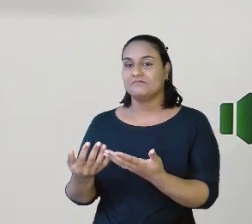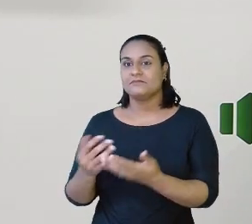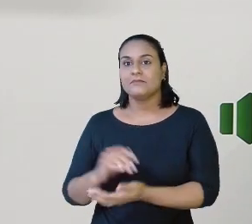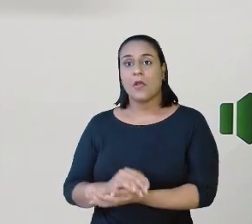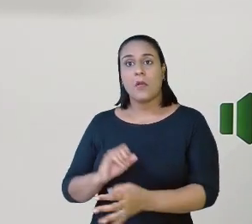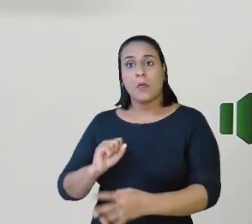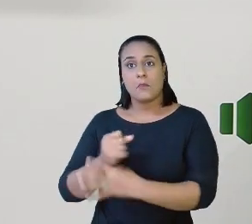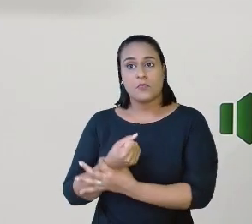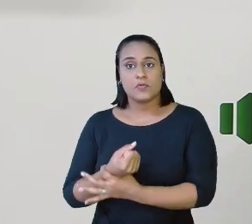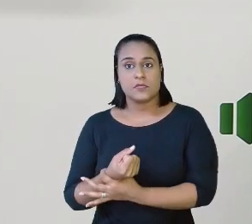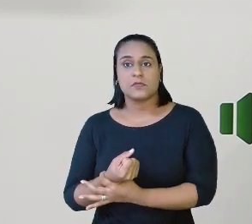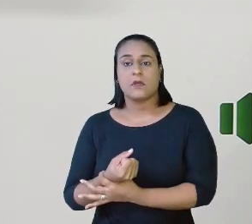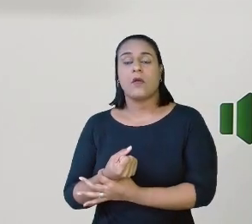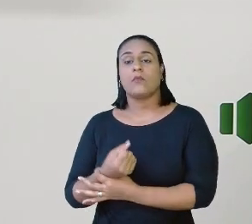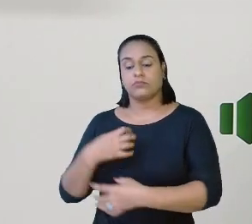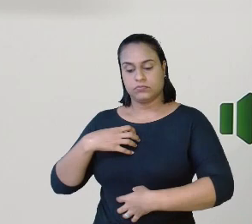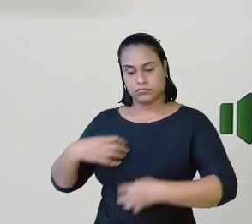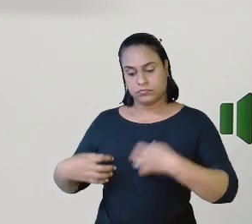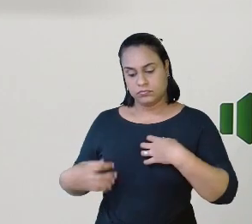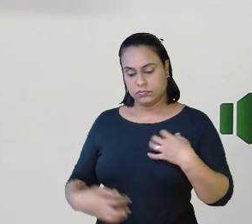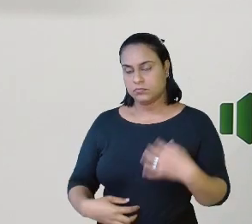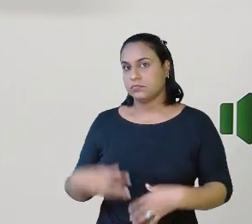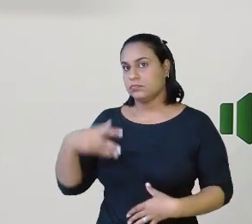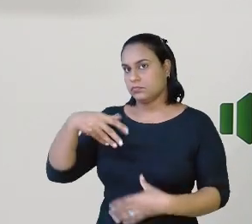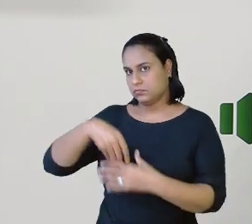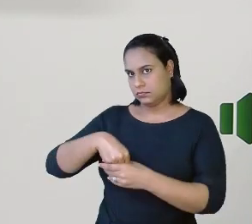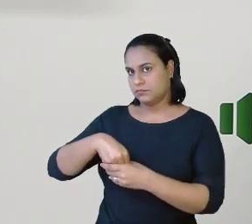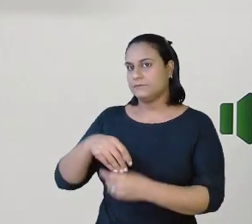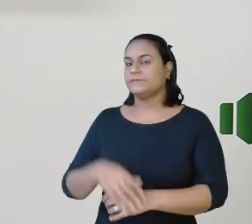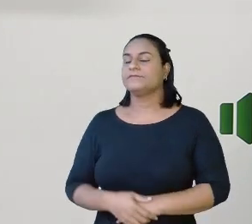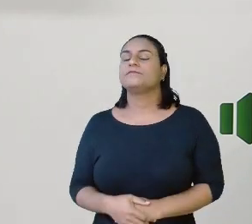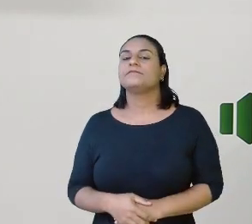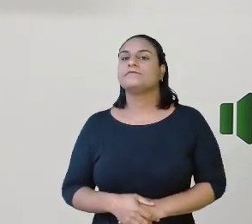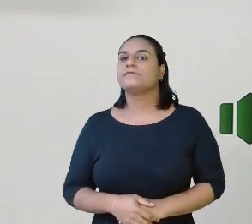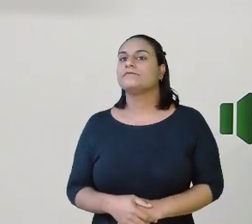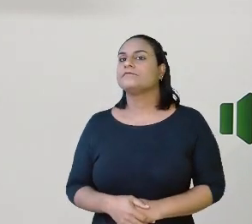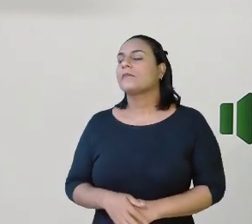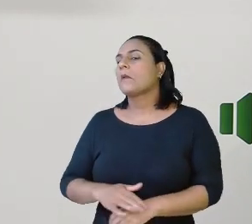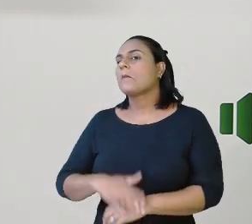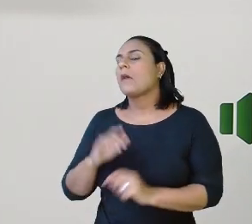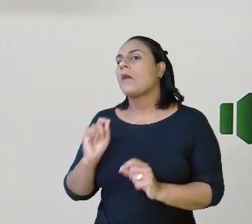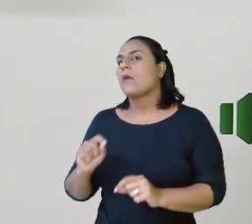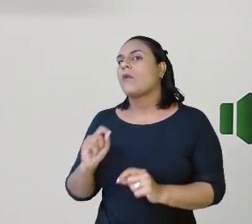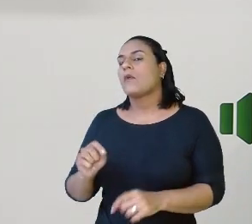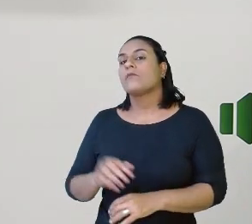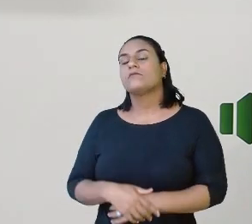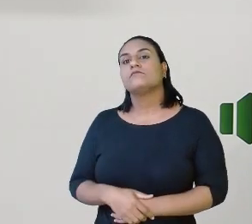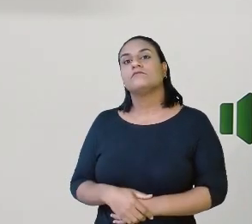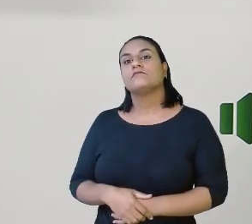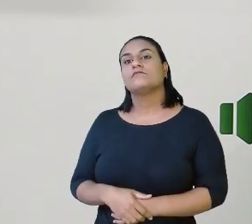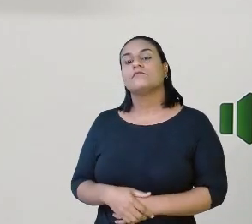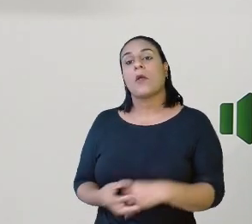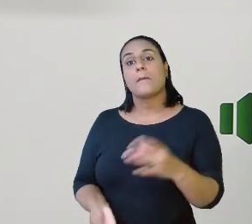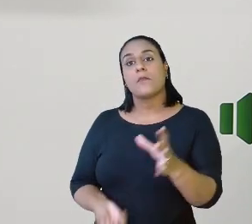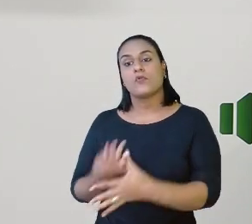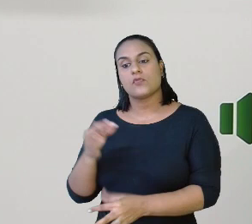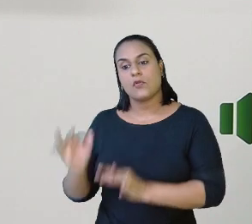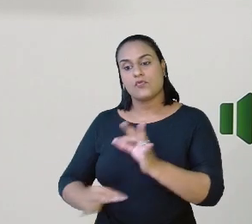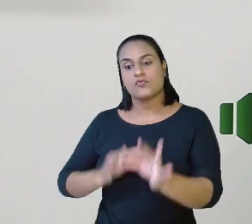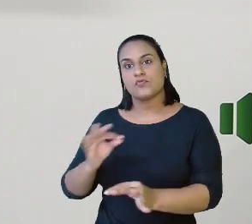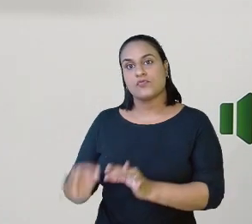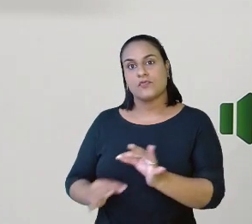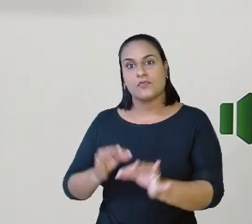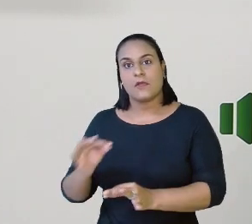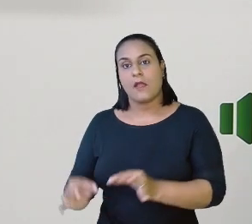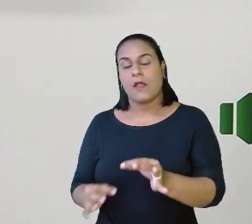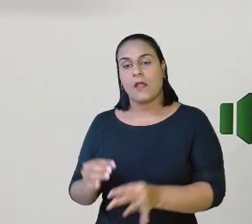proteção dos órgãos internos. O que mais? Produção de células sanguíneas. Inclusive, nós vamos saber